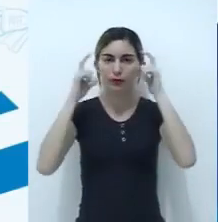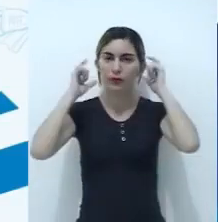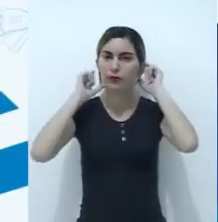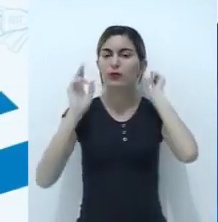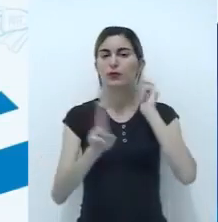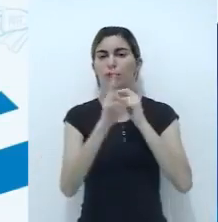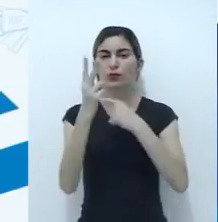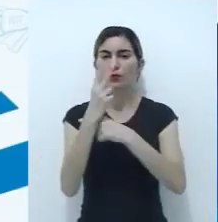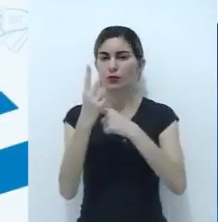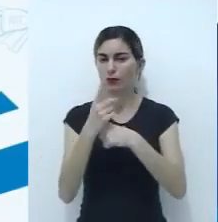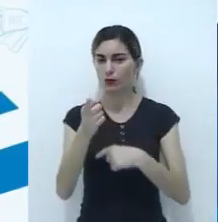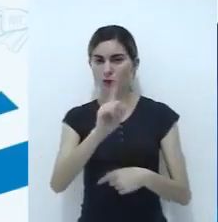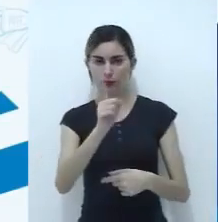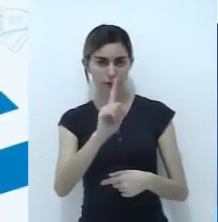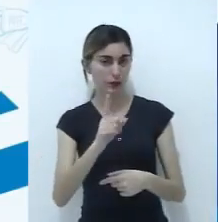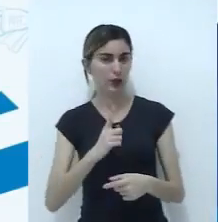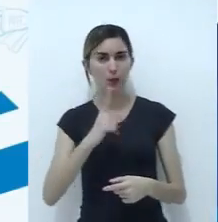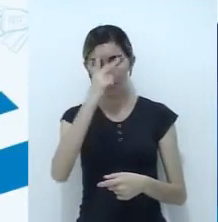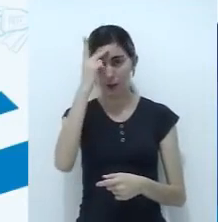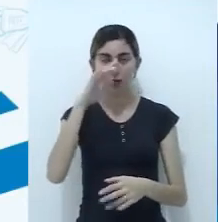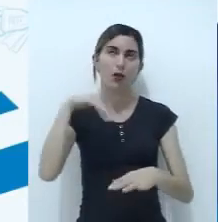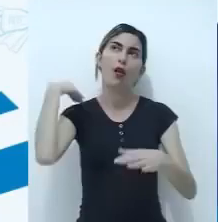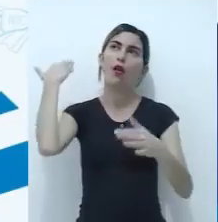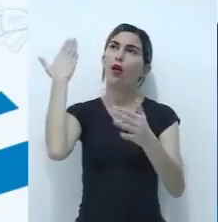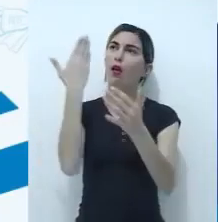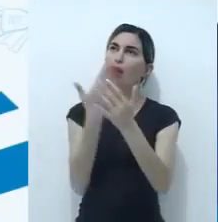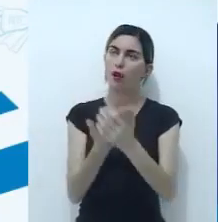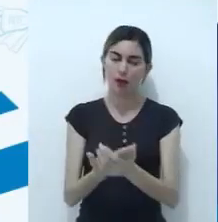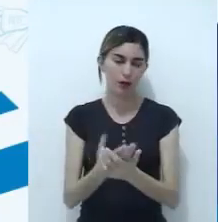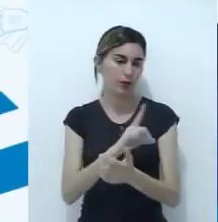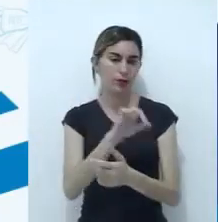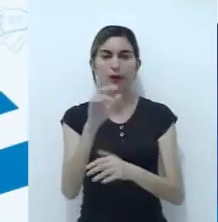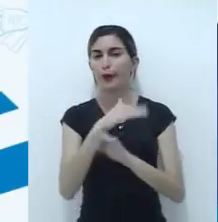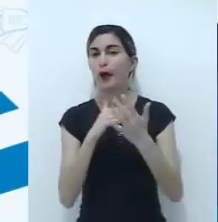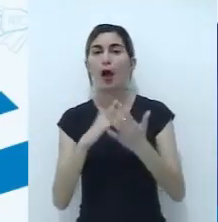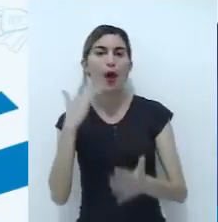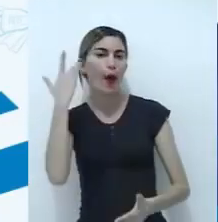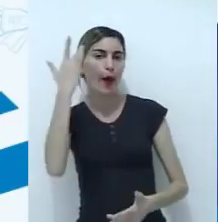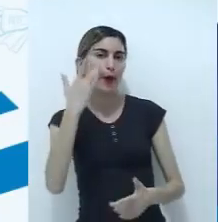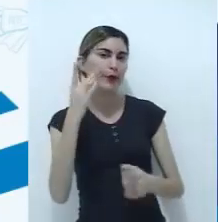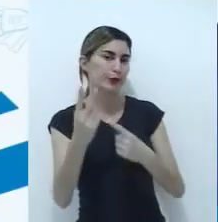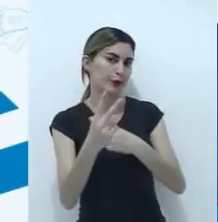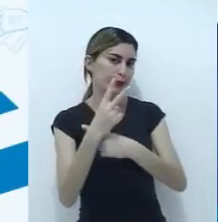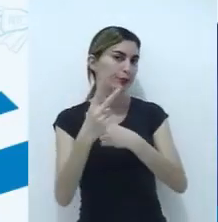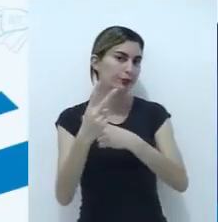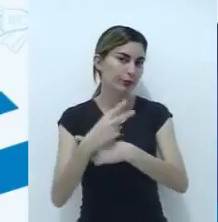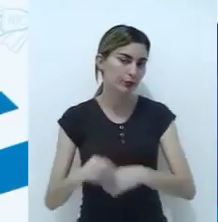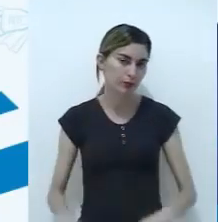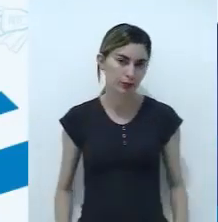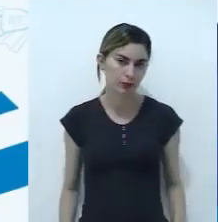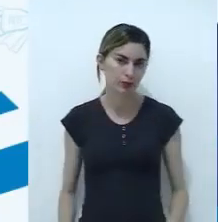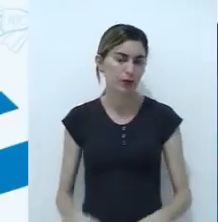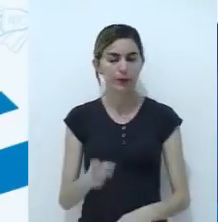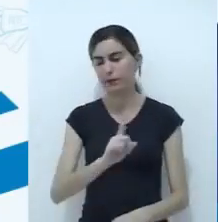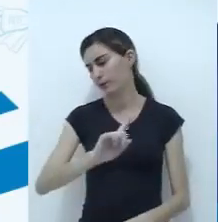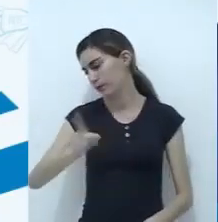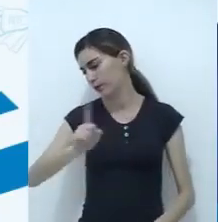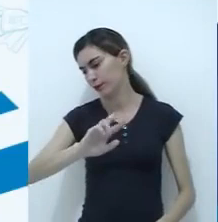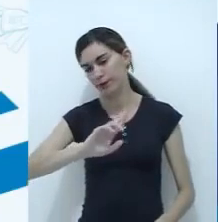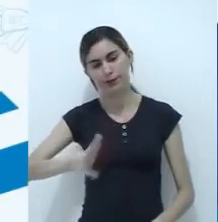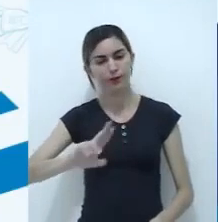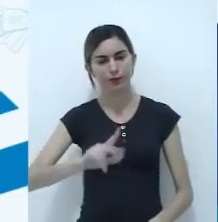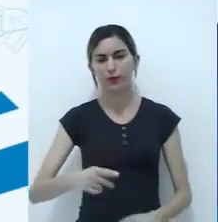utilizando a máscara para se proteger. Porque tem pessoas que ficam com a máscara o dia todinho e acham que está sendo protegida.